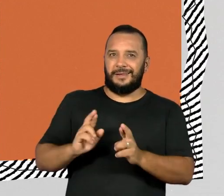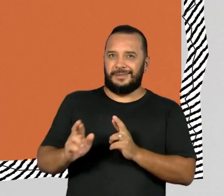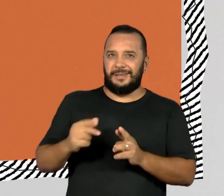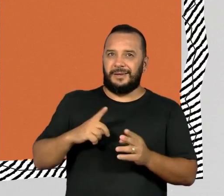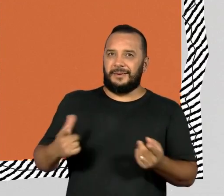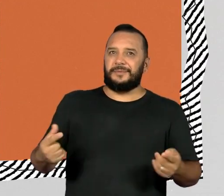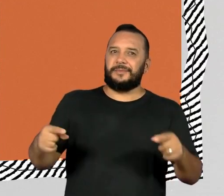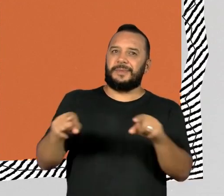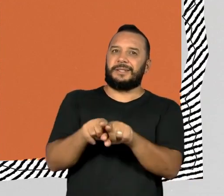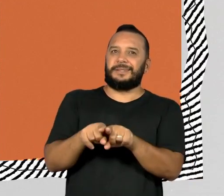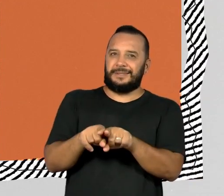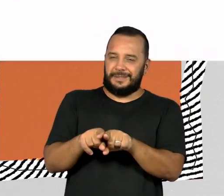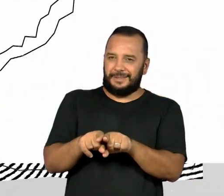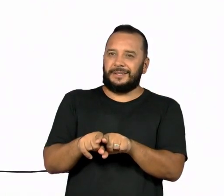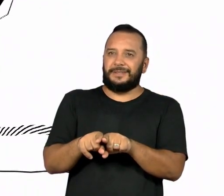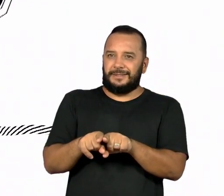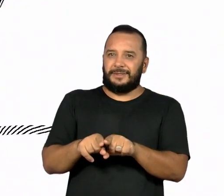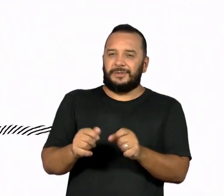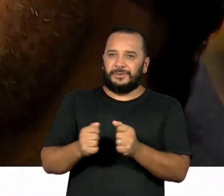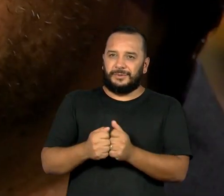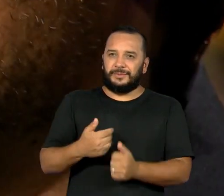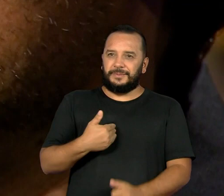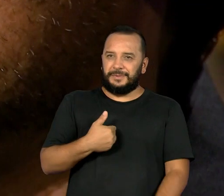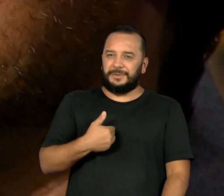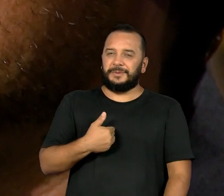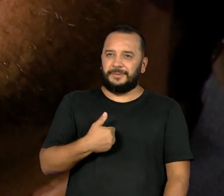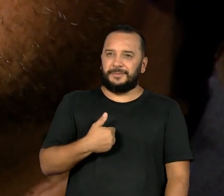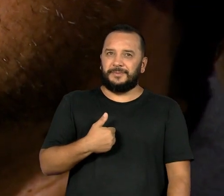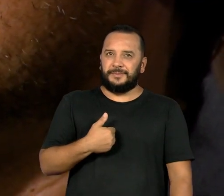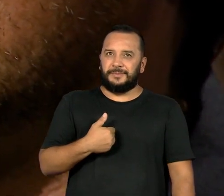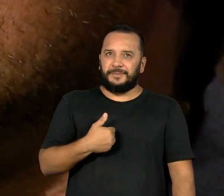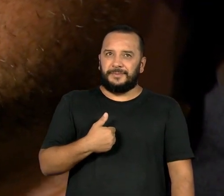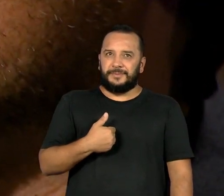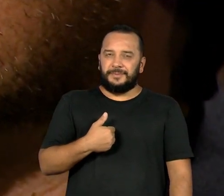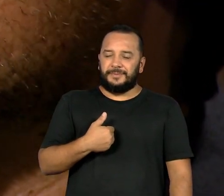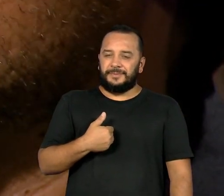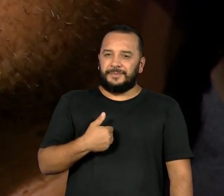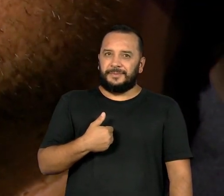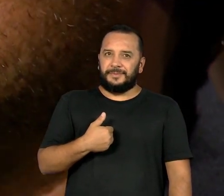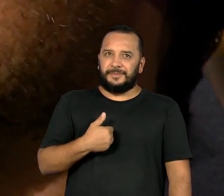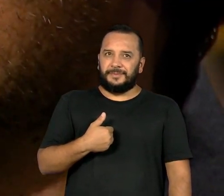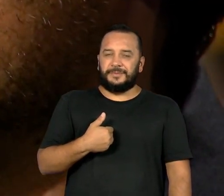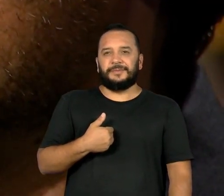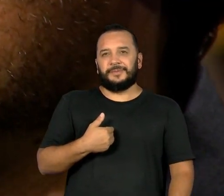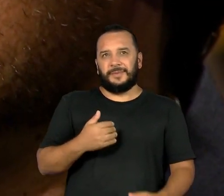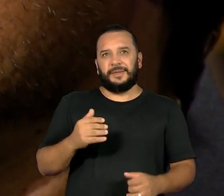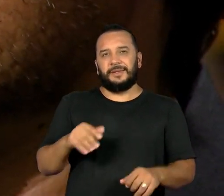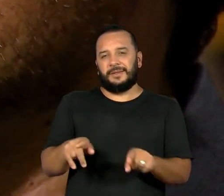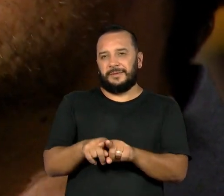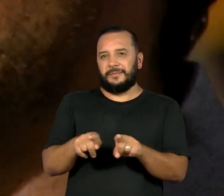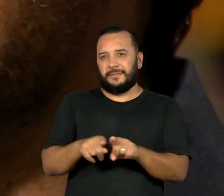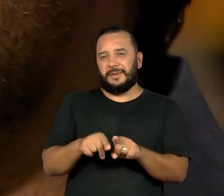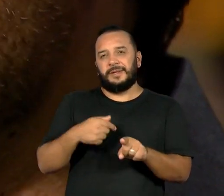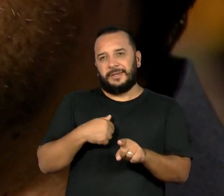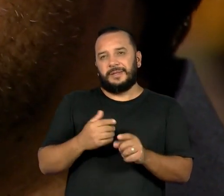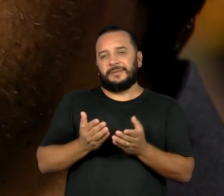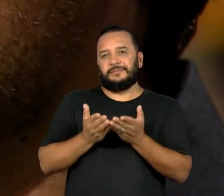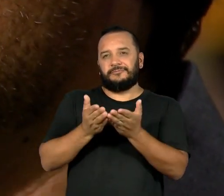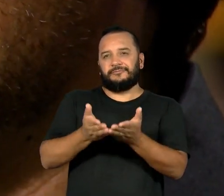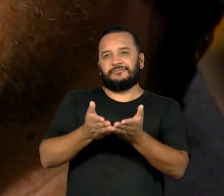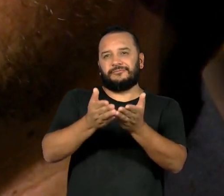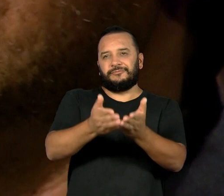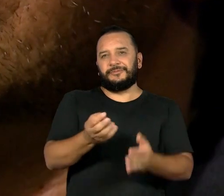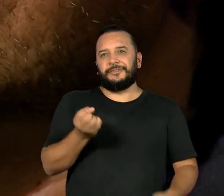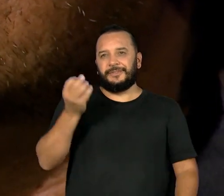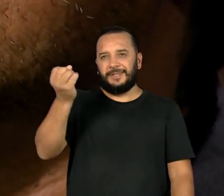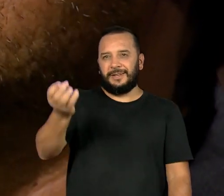parceira e agora, né, que está em todas os cruzeiros, os passeios de